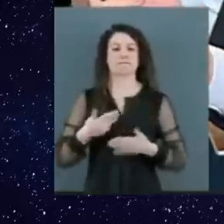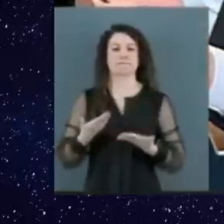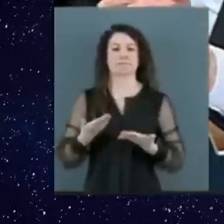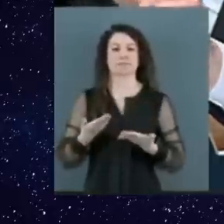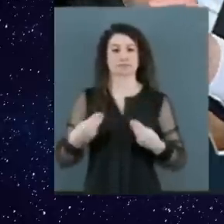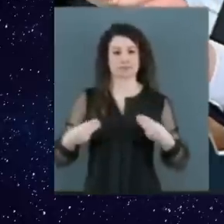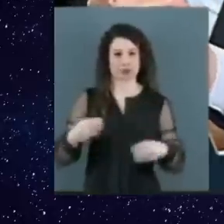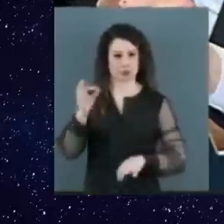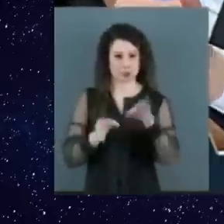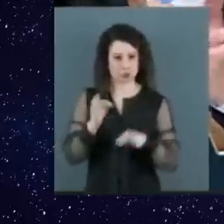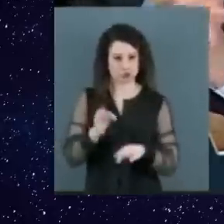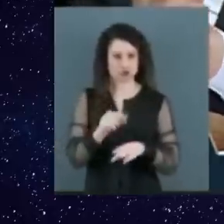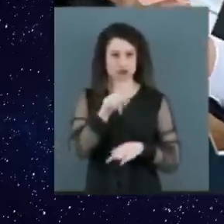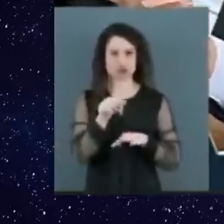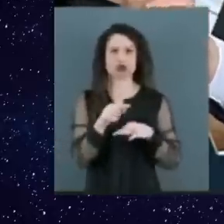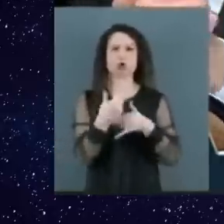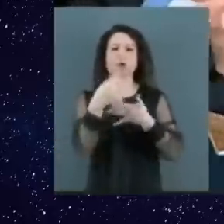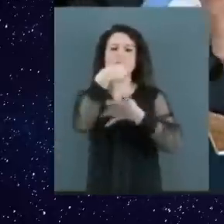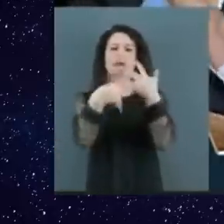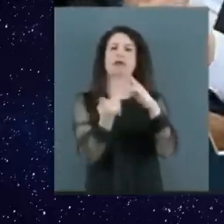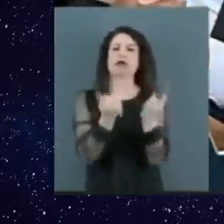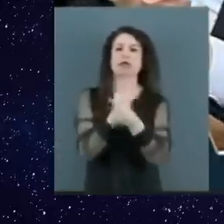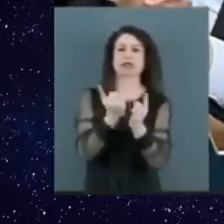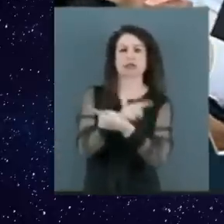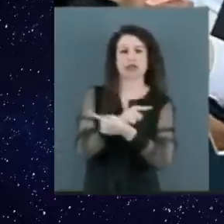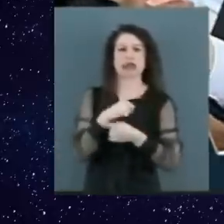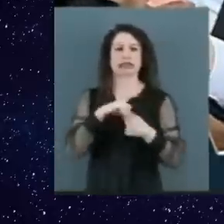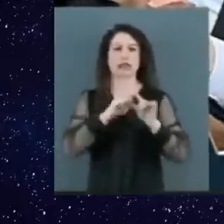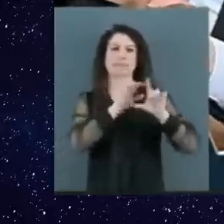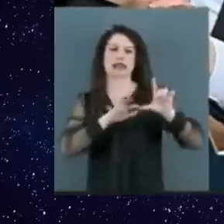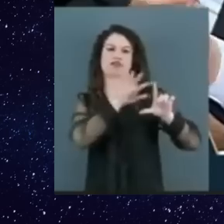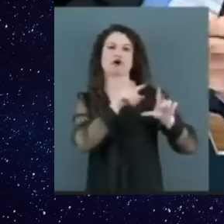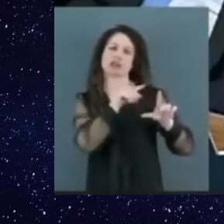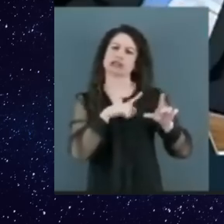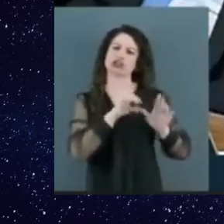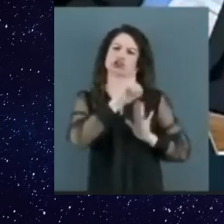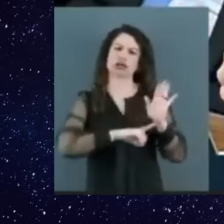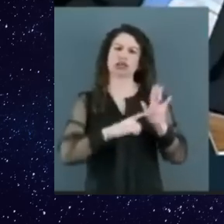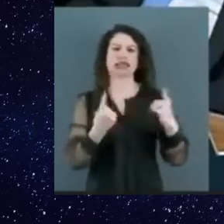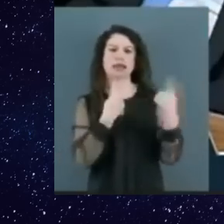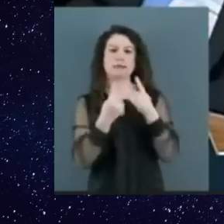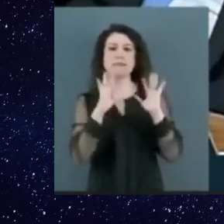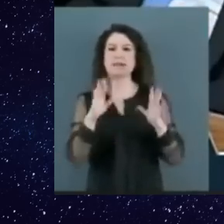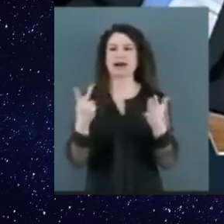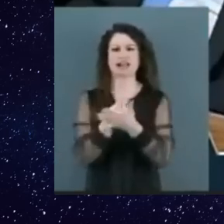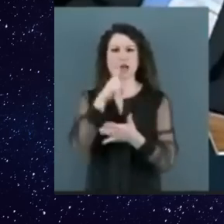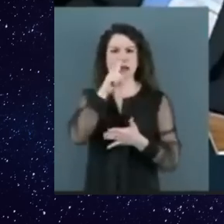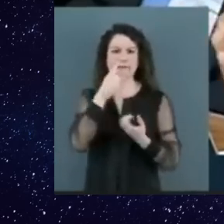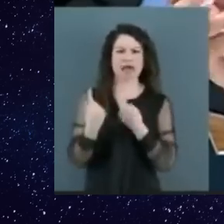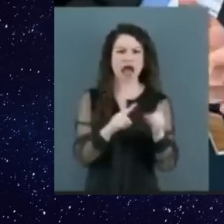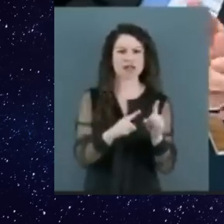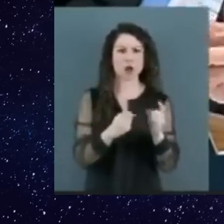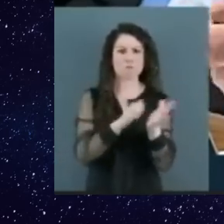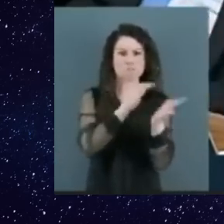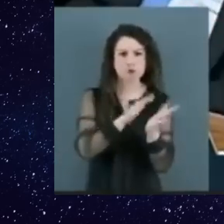posições contrapostas das grandes plataformas, que têm o seu direito ao debate, elas foram ameaçadas por multas. Elas